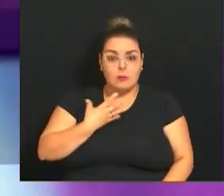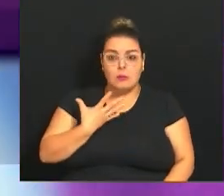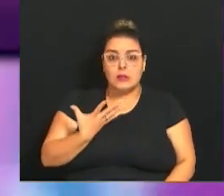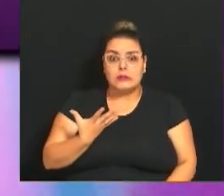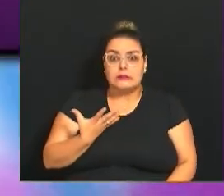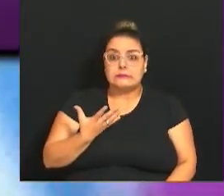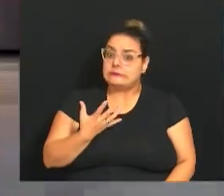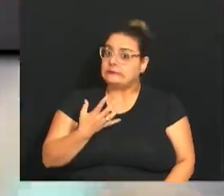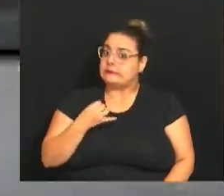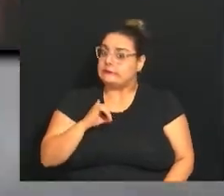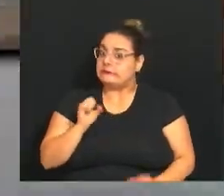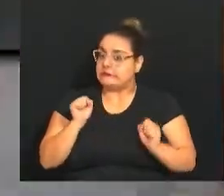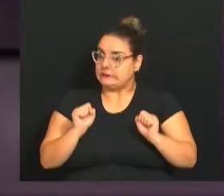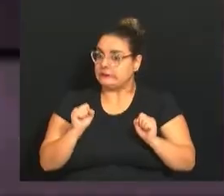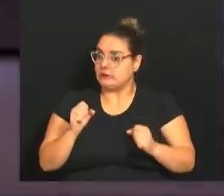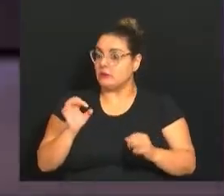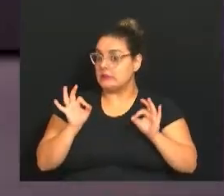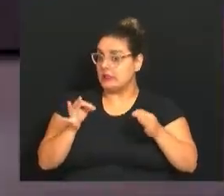dar certo?